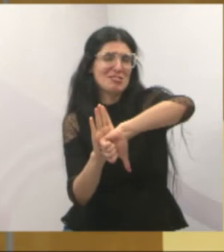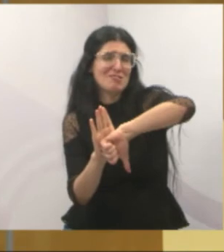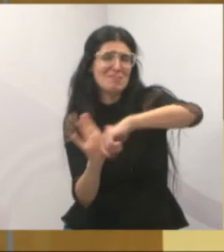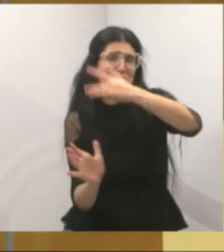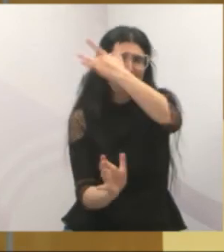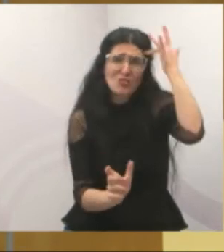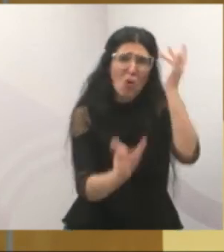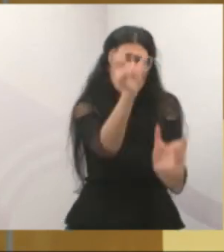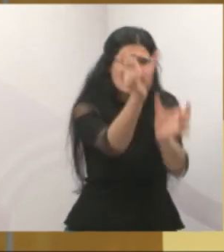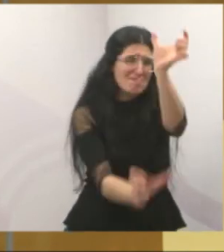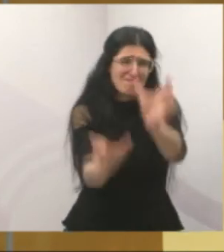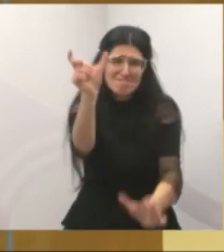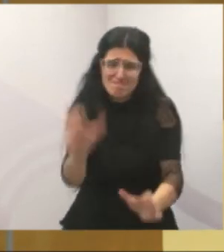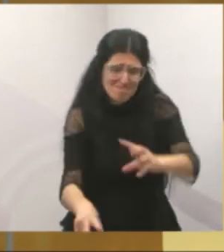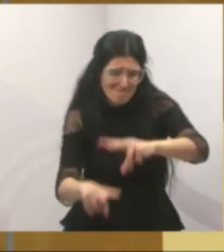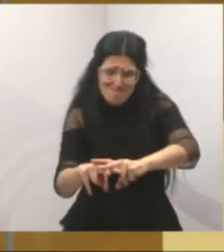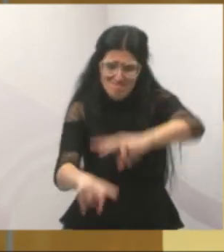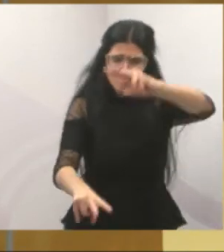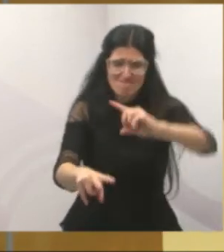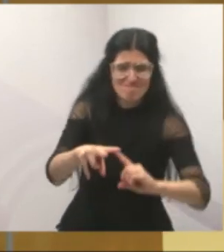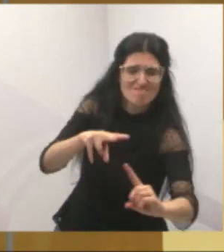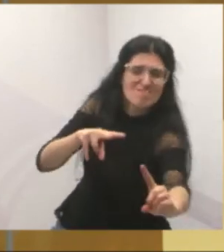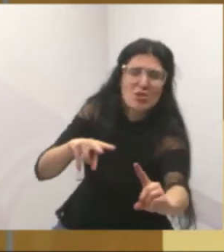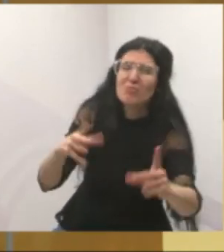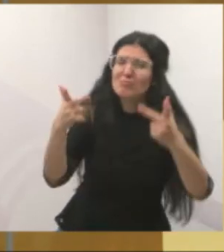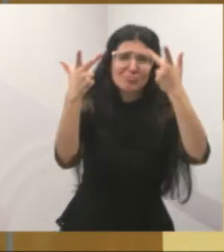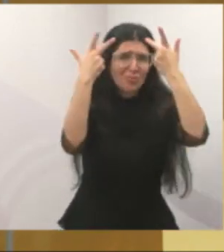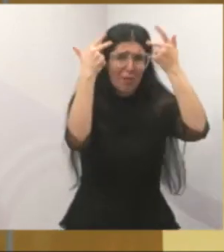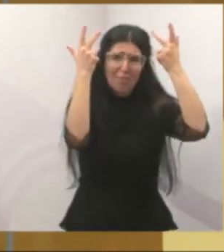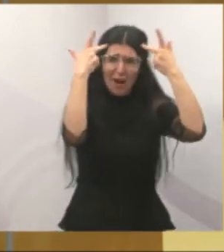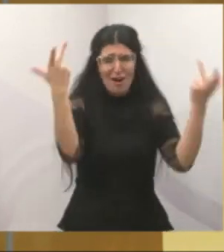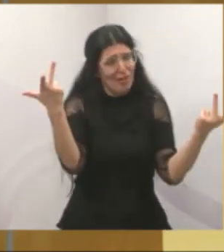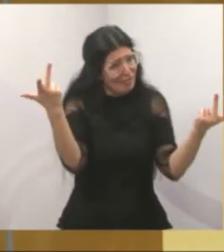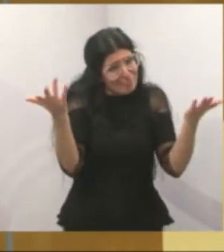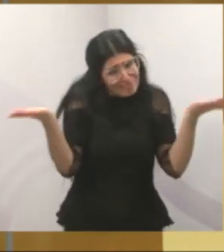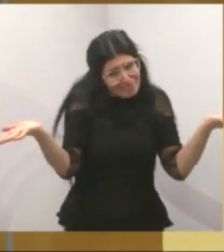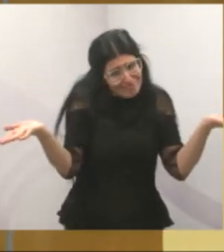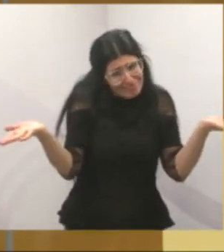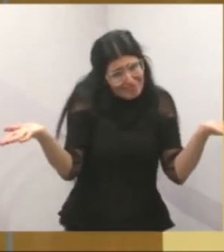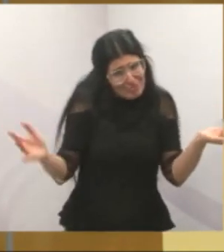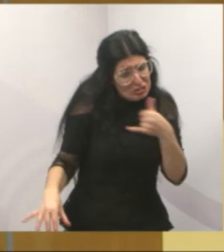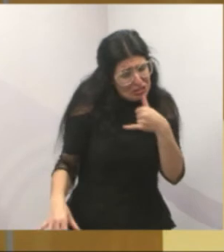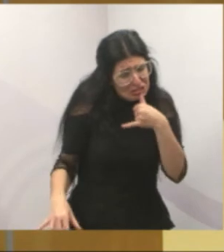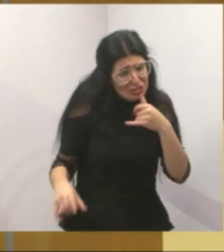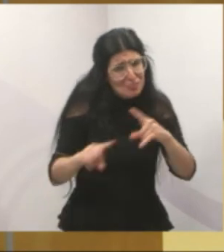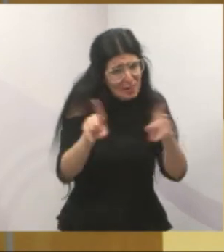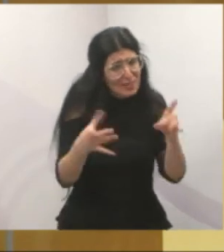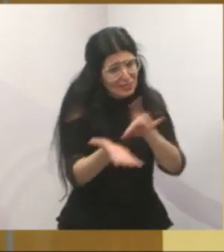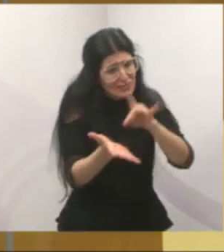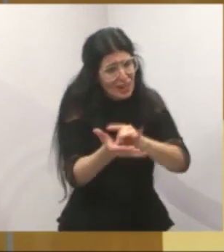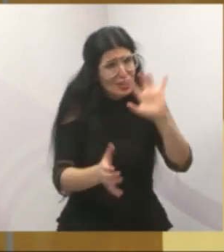por fim, vereadores, Serra, Caixa 2, Alckmin,